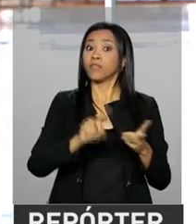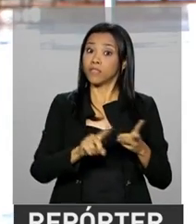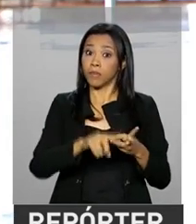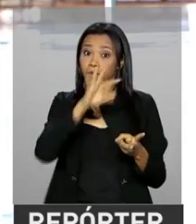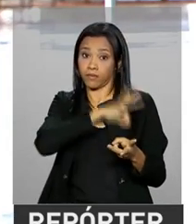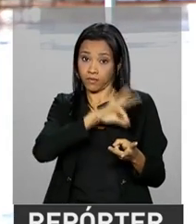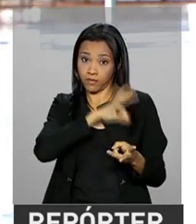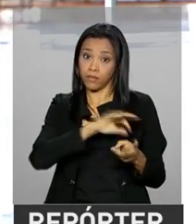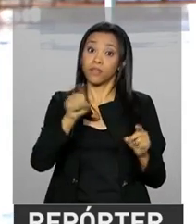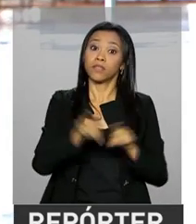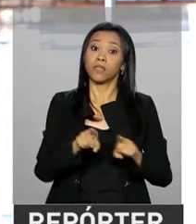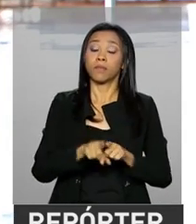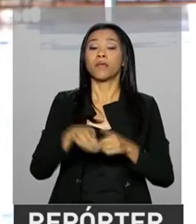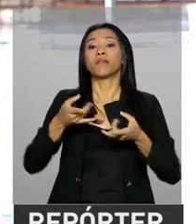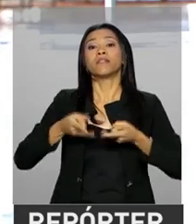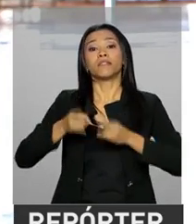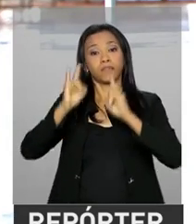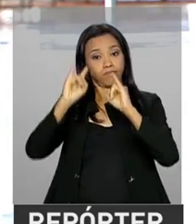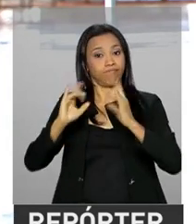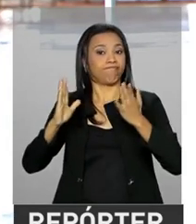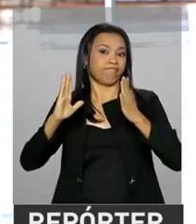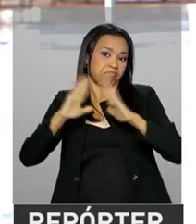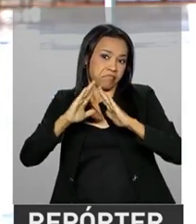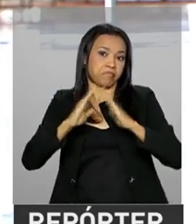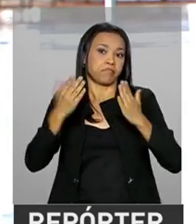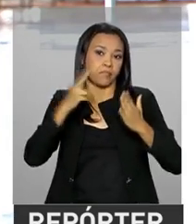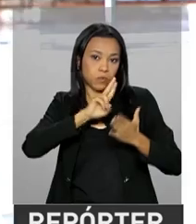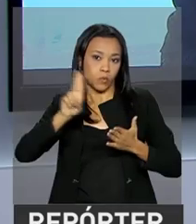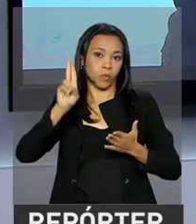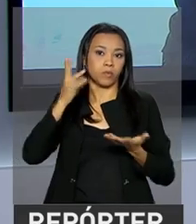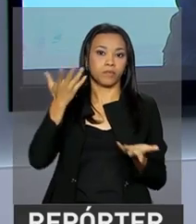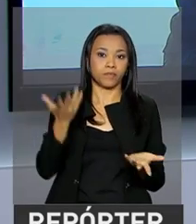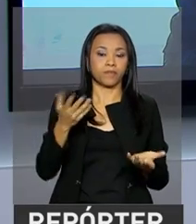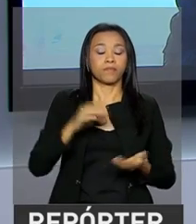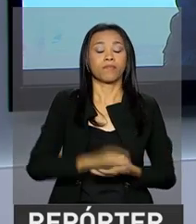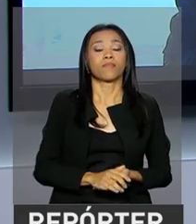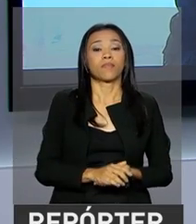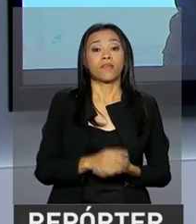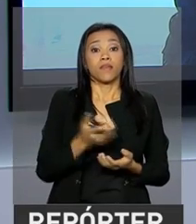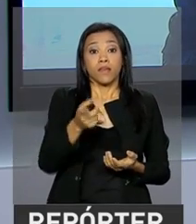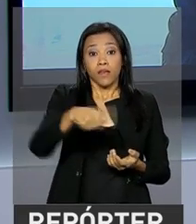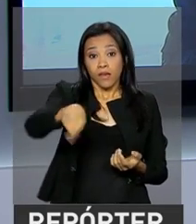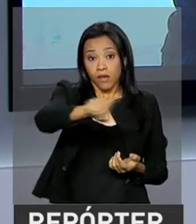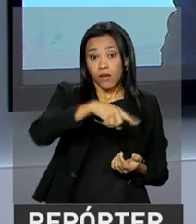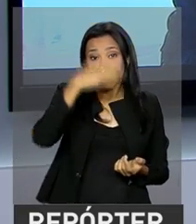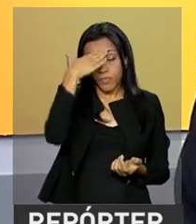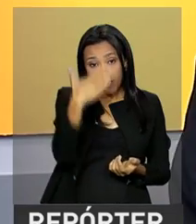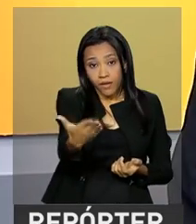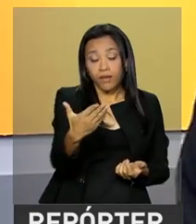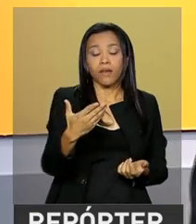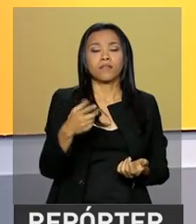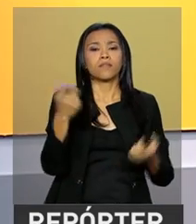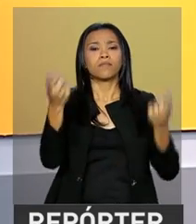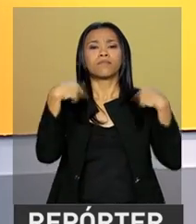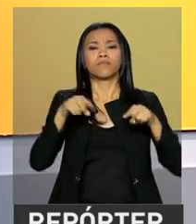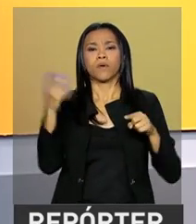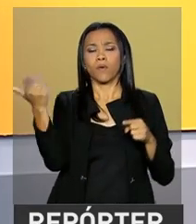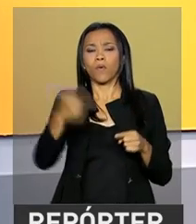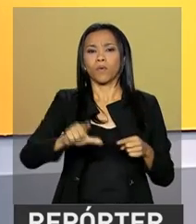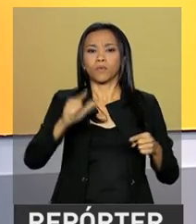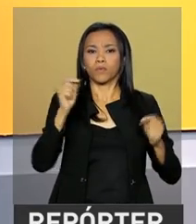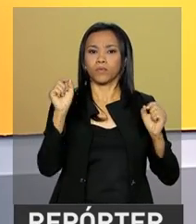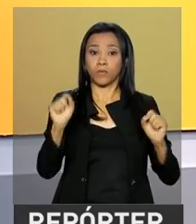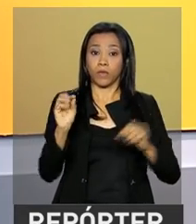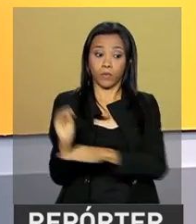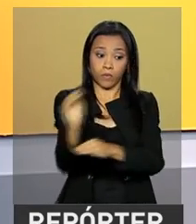renda e de residência atualizados Leandra com você tá OK Tá ISS Obrigado pelas suas informações falar agora sobre preservação